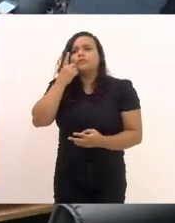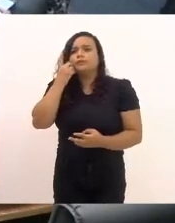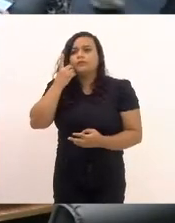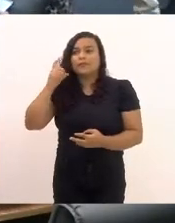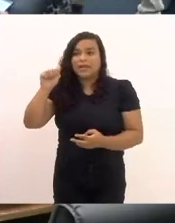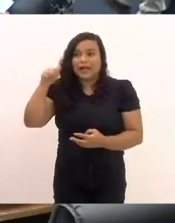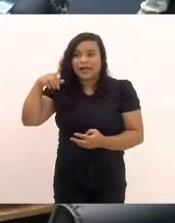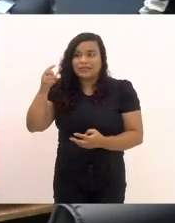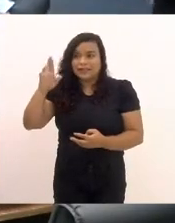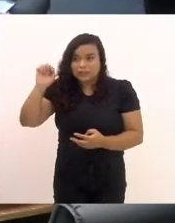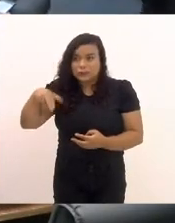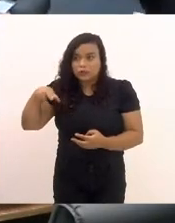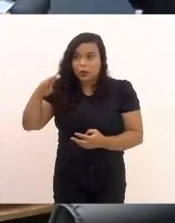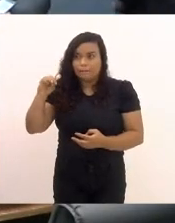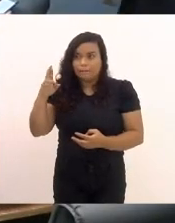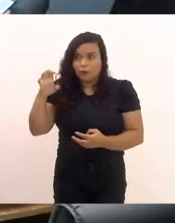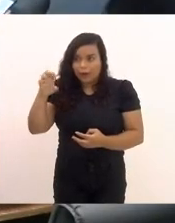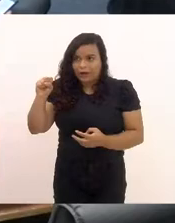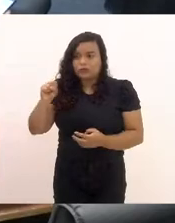Anderson Moraes,